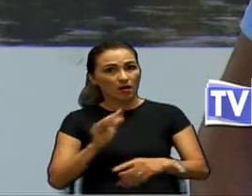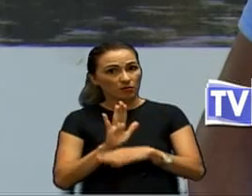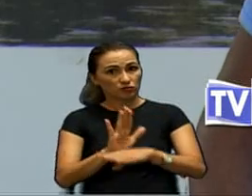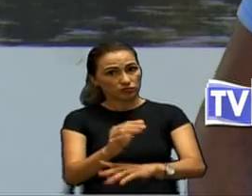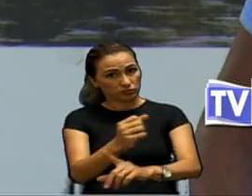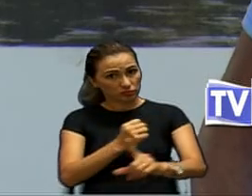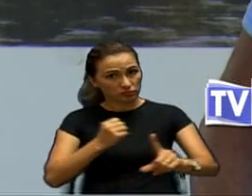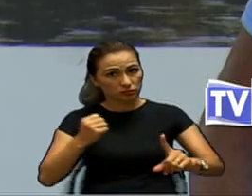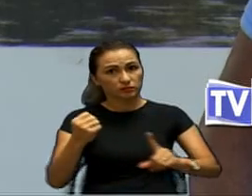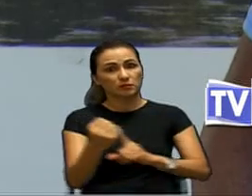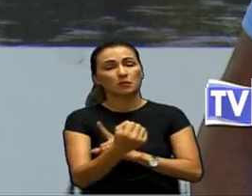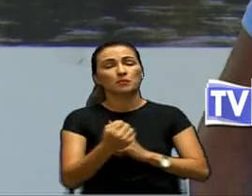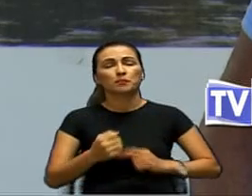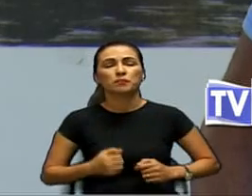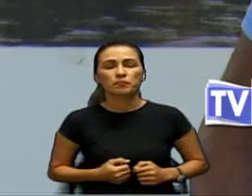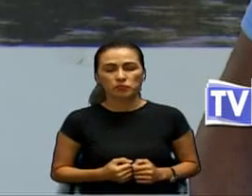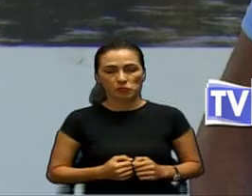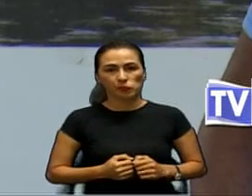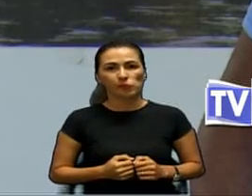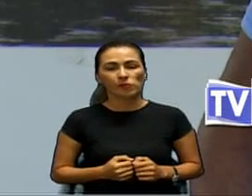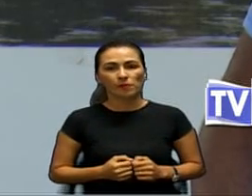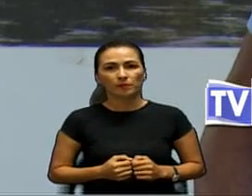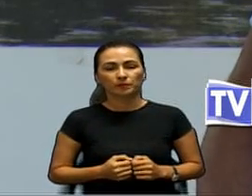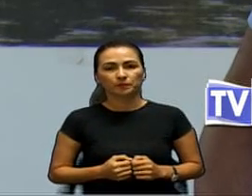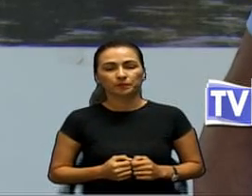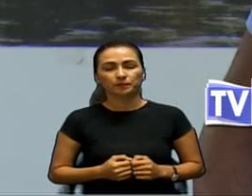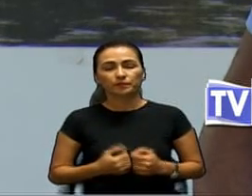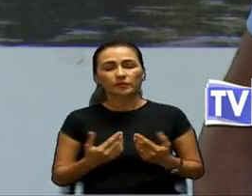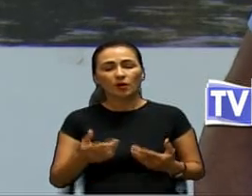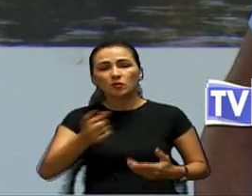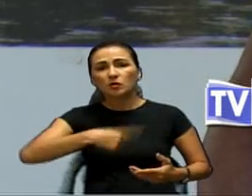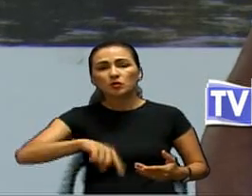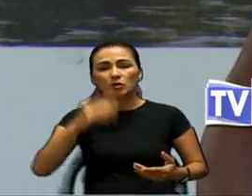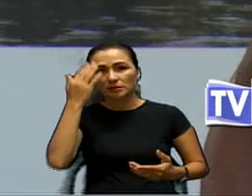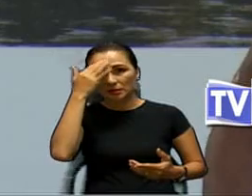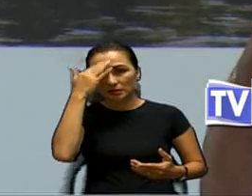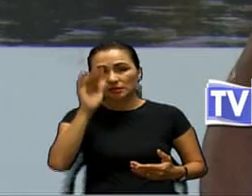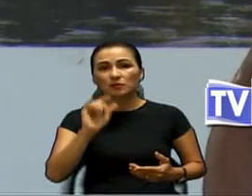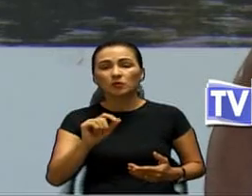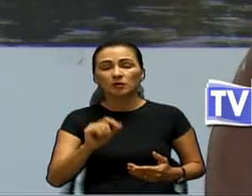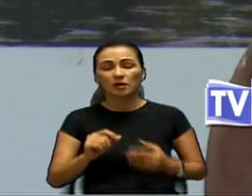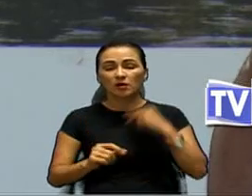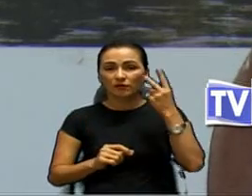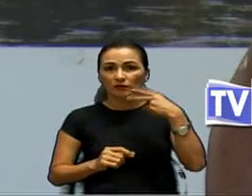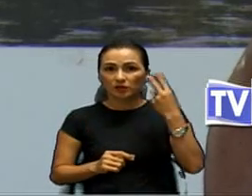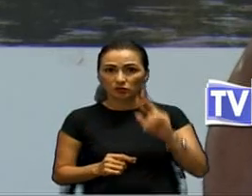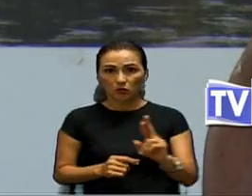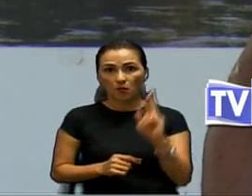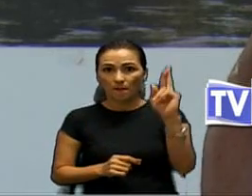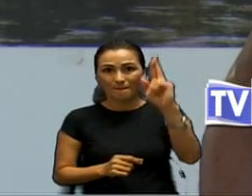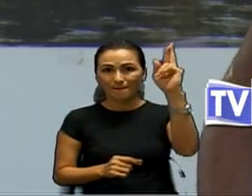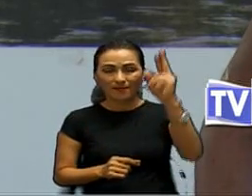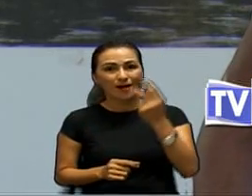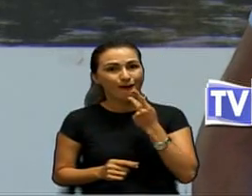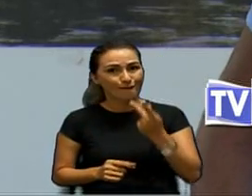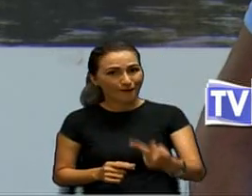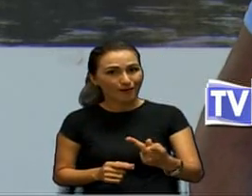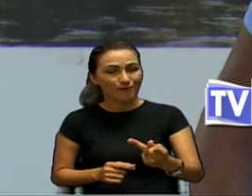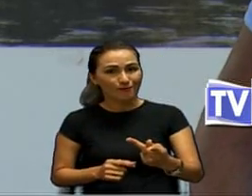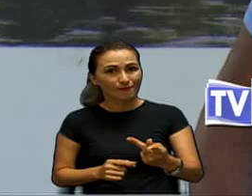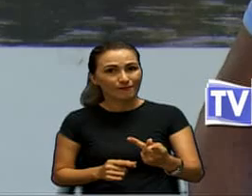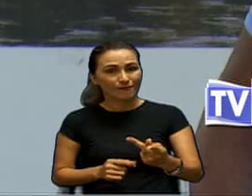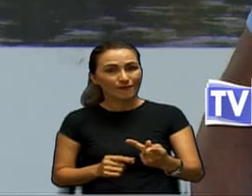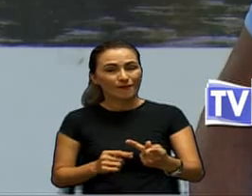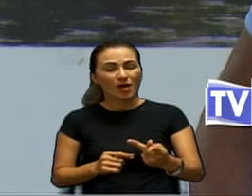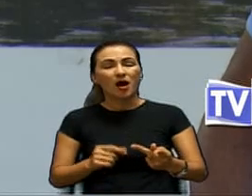gente entendeu que essa colocação do vereador Manga, com todo o respeito que nós devemos a essa casa, foi uma